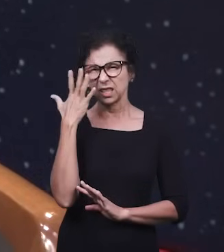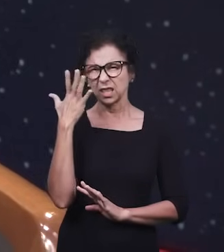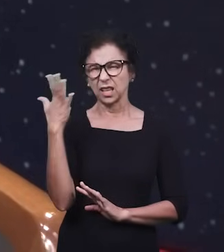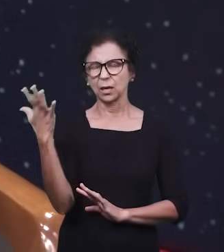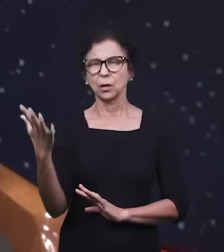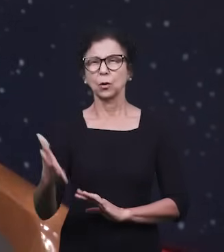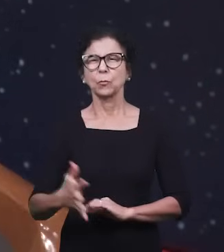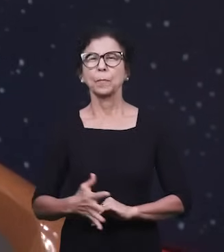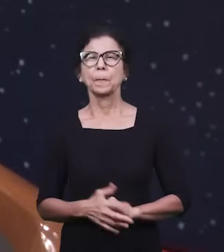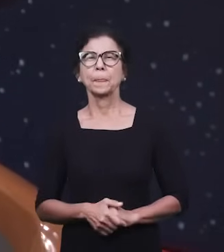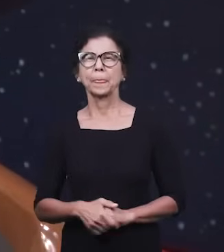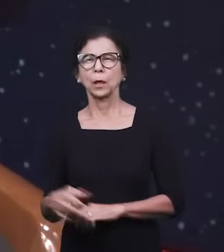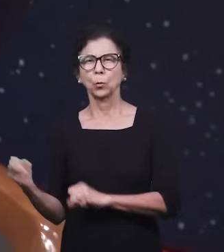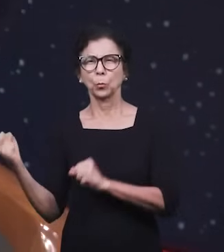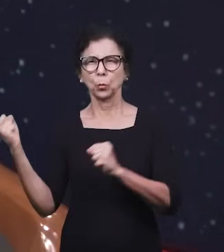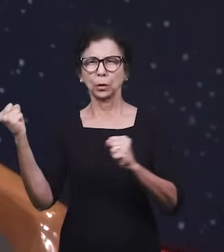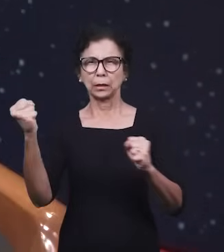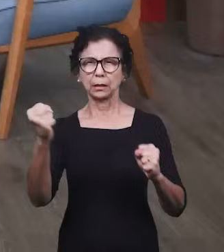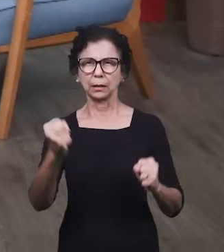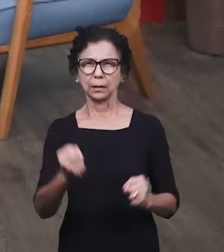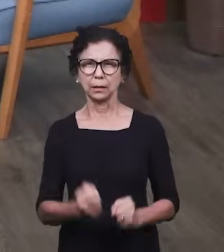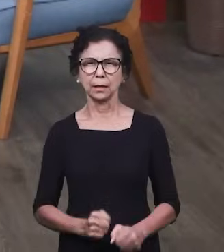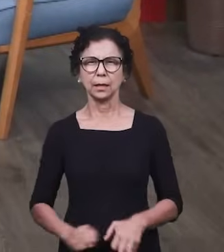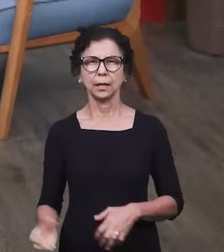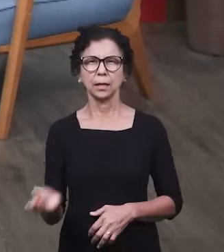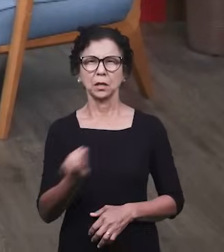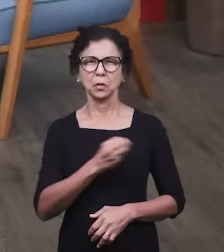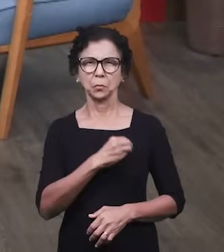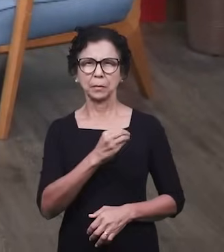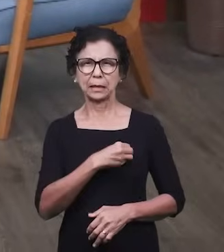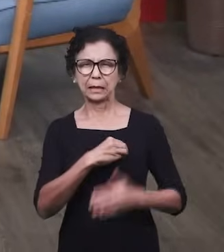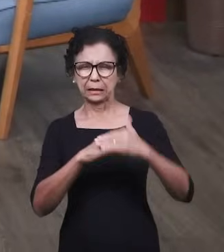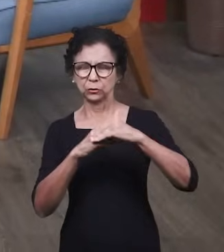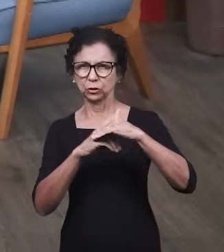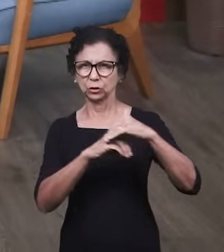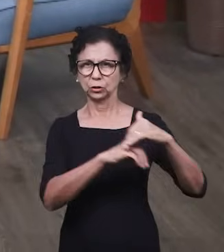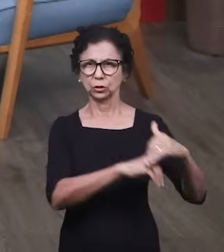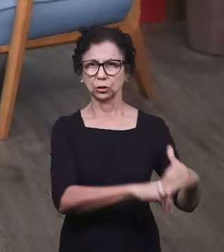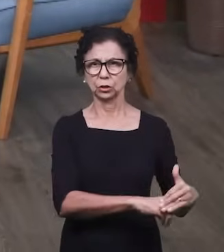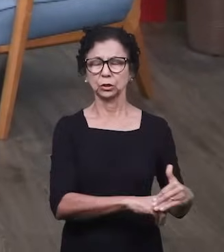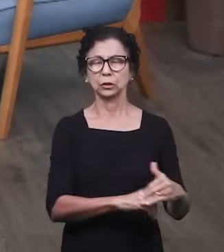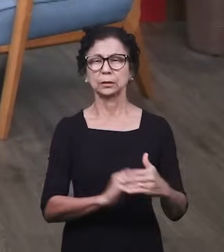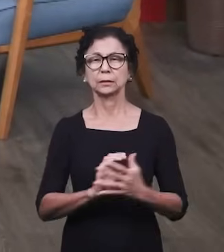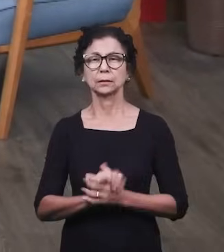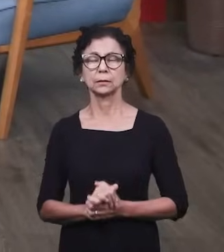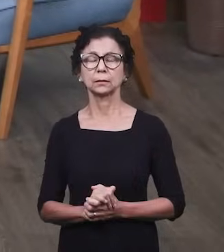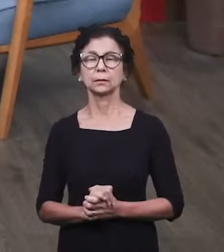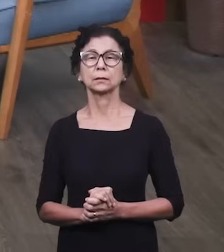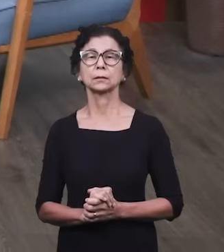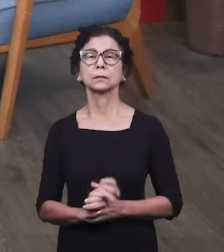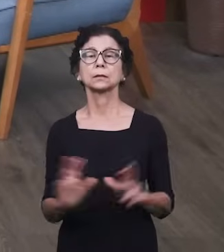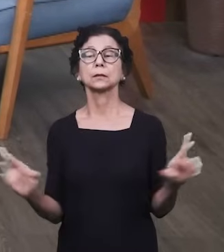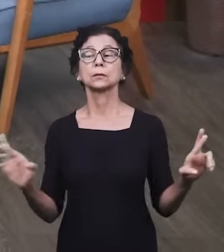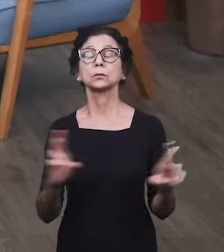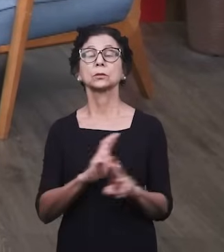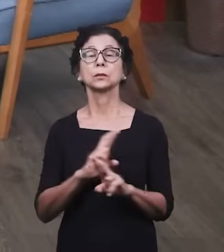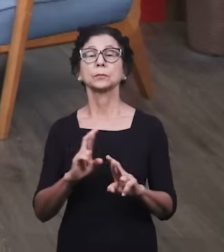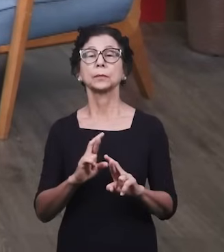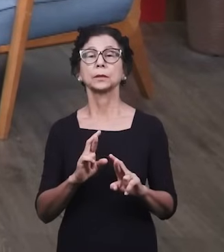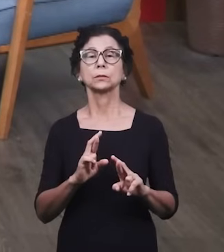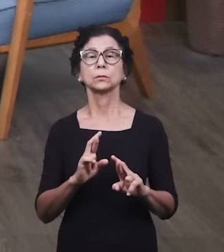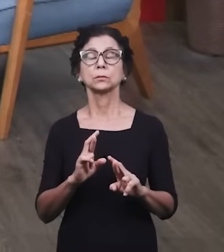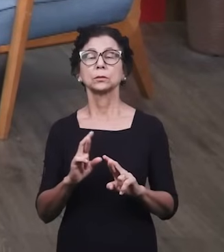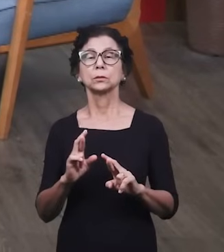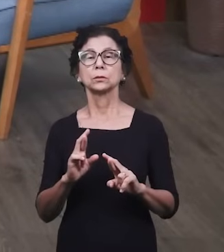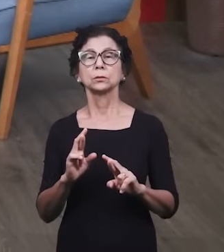as trevas. Então, este versículo aqui mostra no relacionamento do Senhor Jesus com a sua